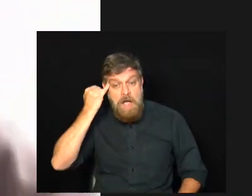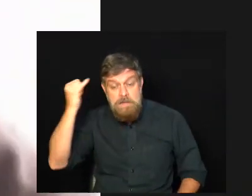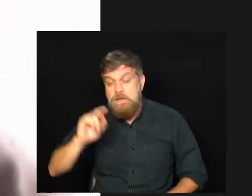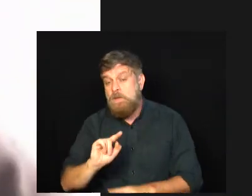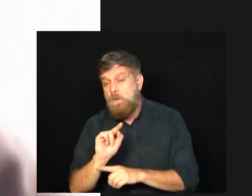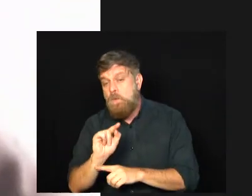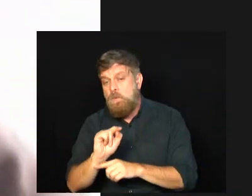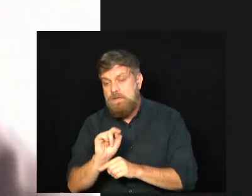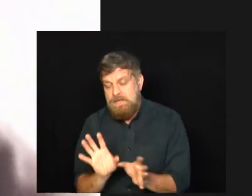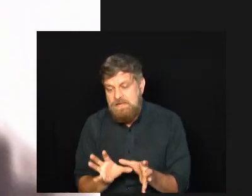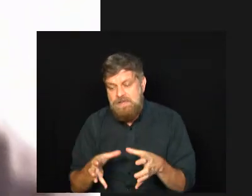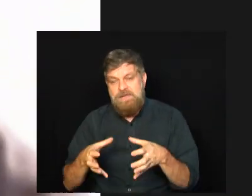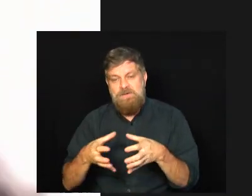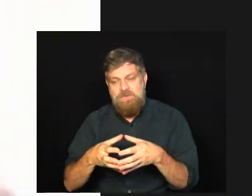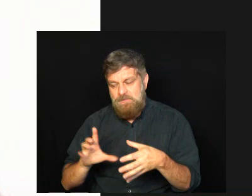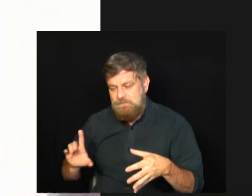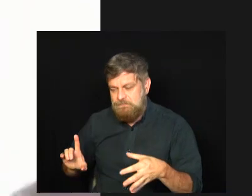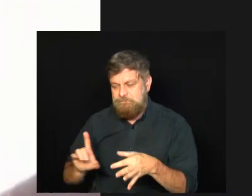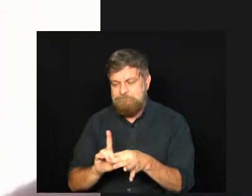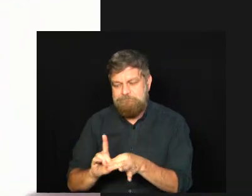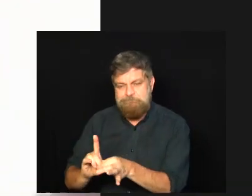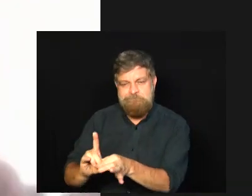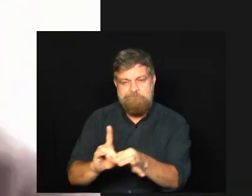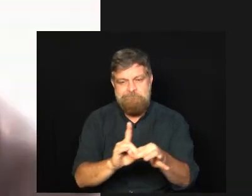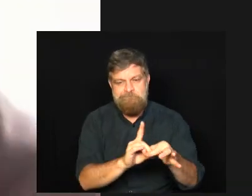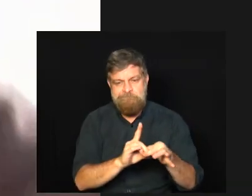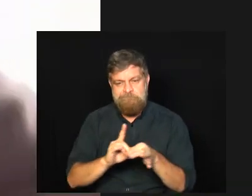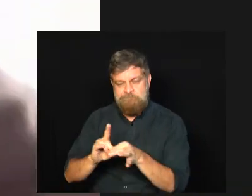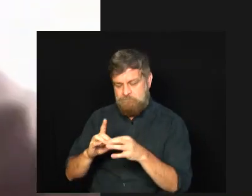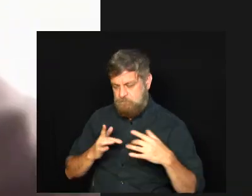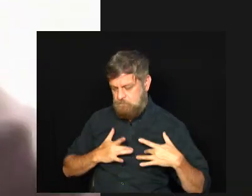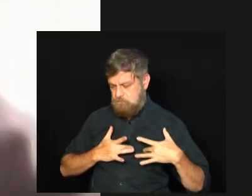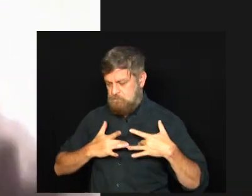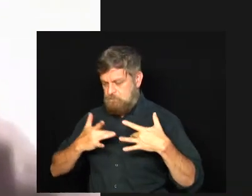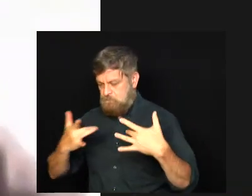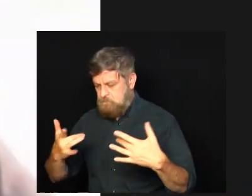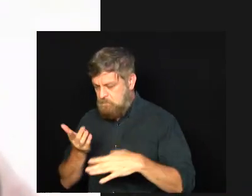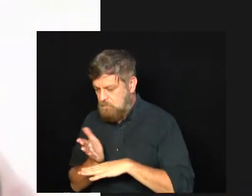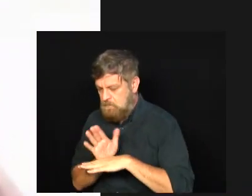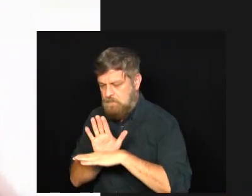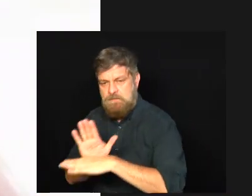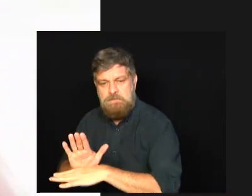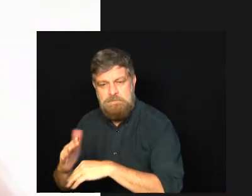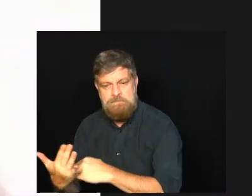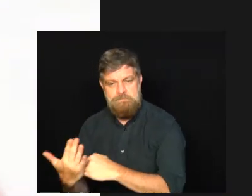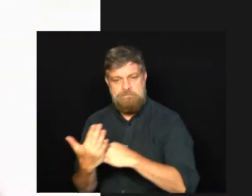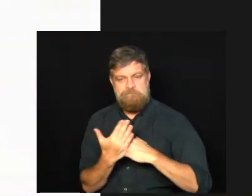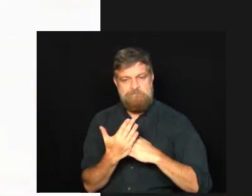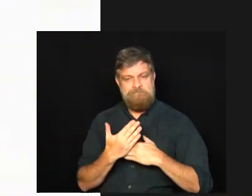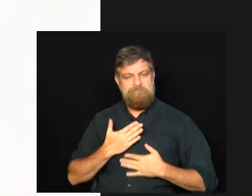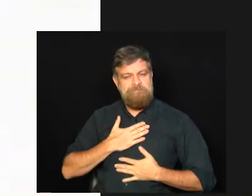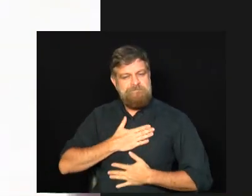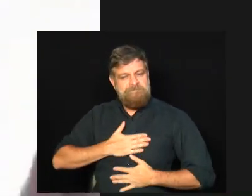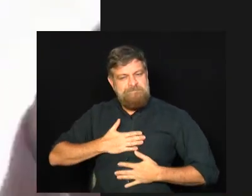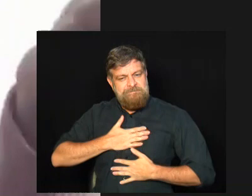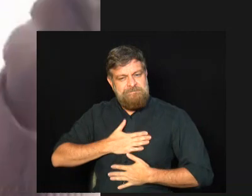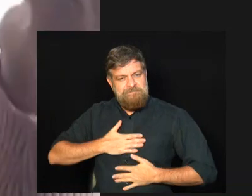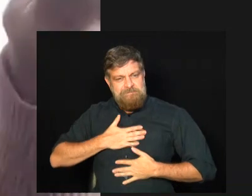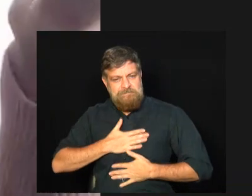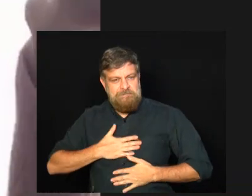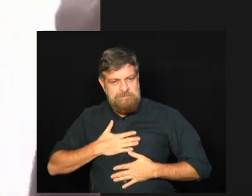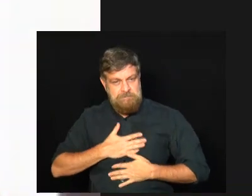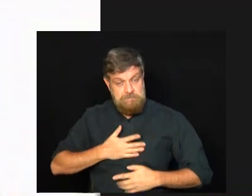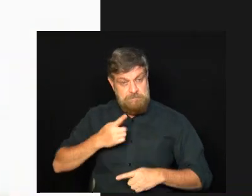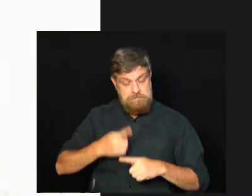em grupo e solidariamente é prazeroso, porque